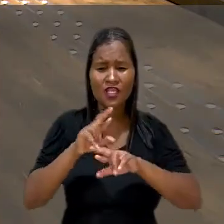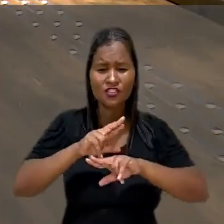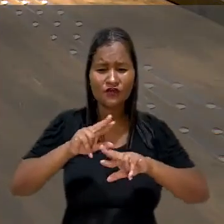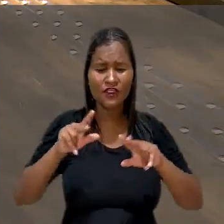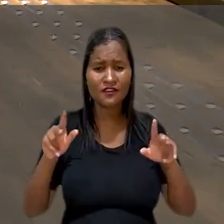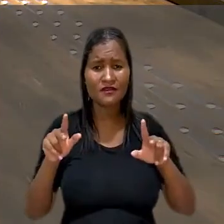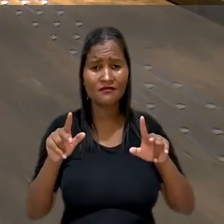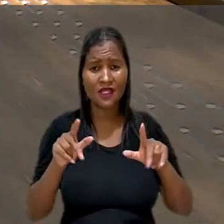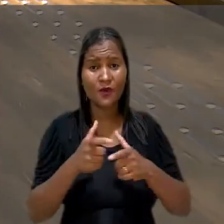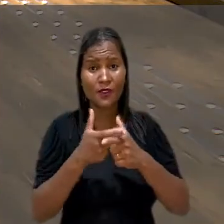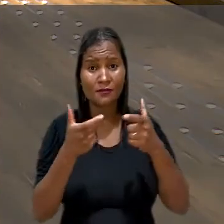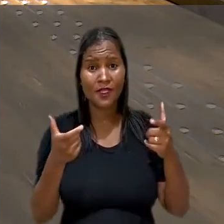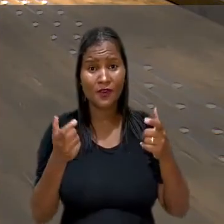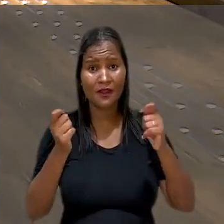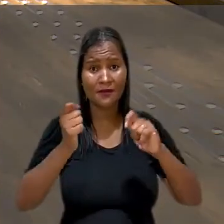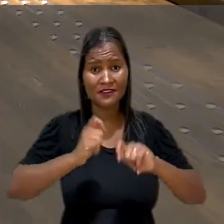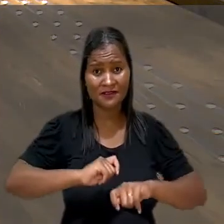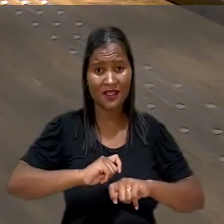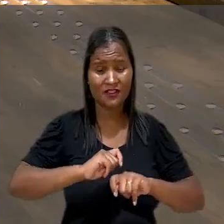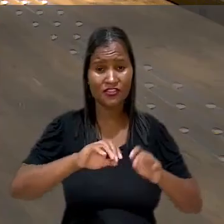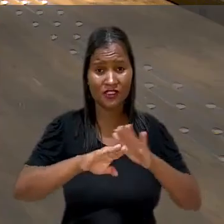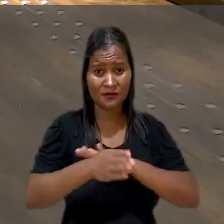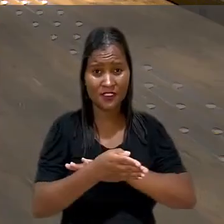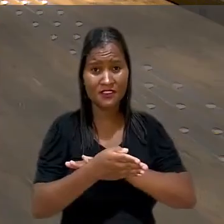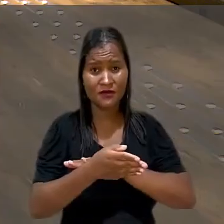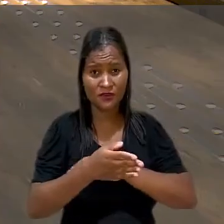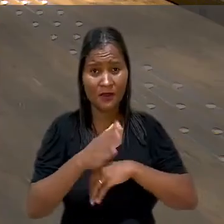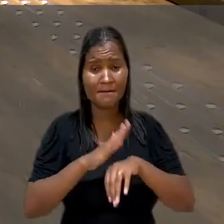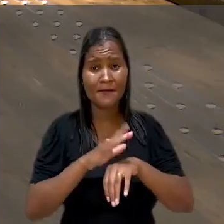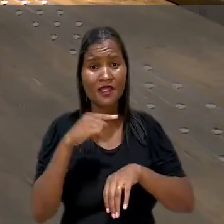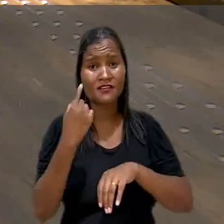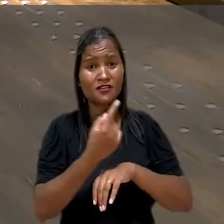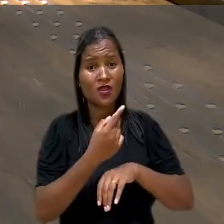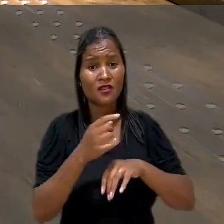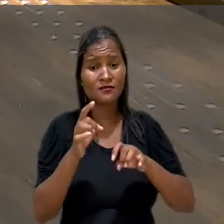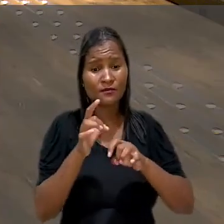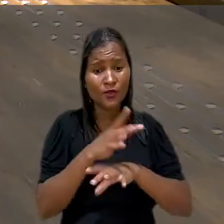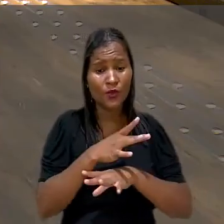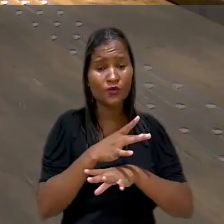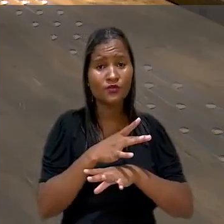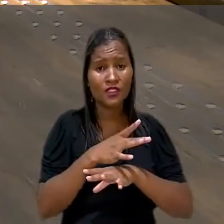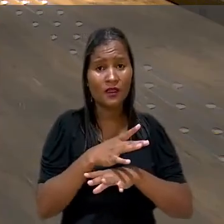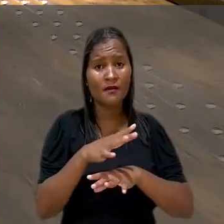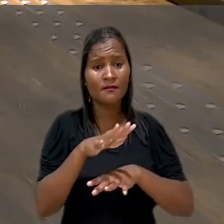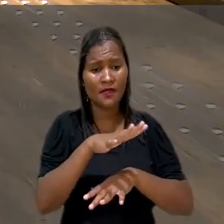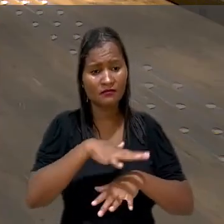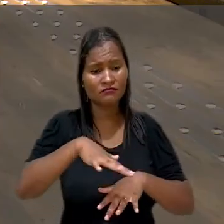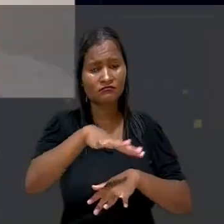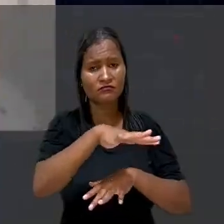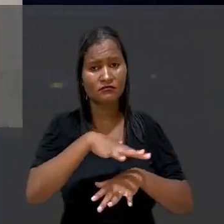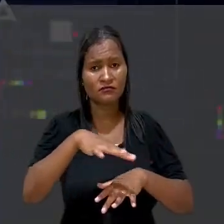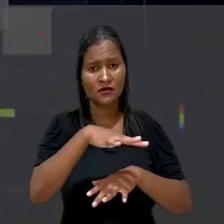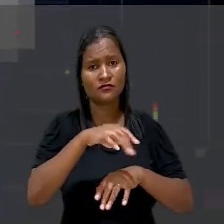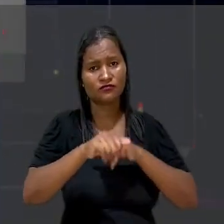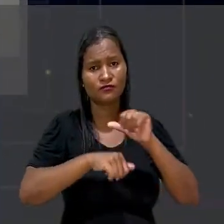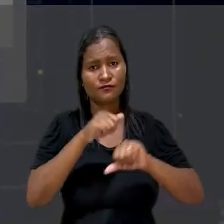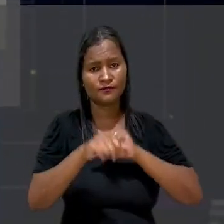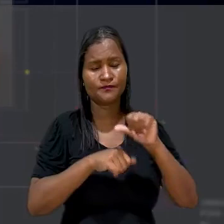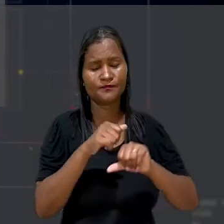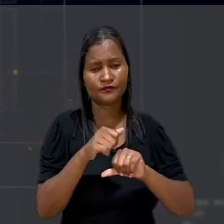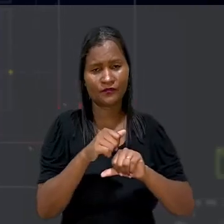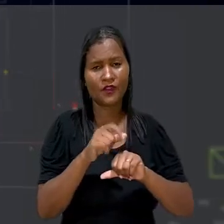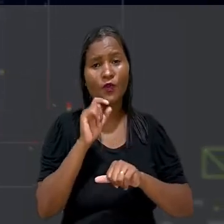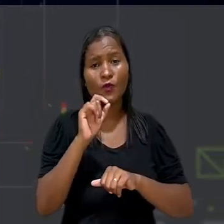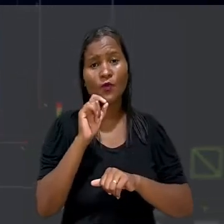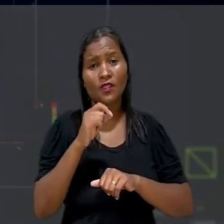maior a nossa capacidade de adaptação, mais a gente vai estar preparado para esses ambientes em grande transformação. O que eu tenho batido muito na